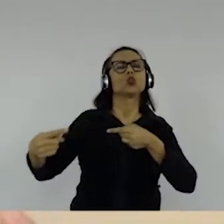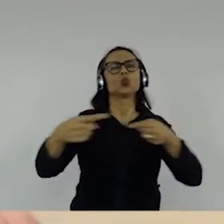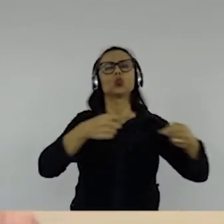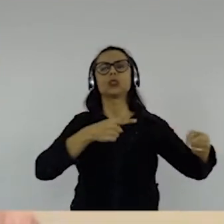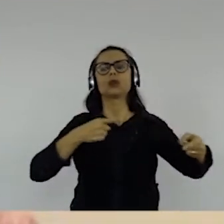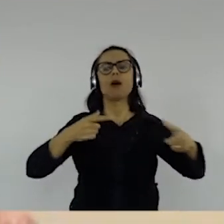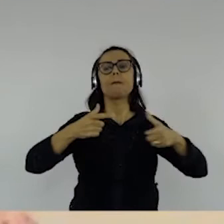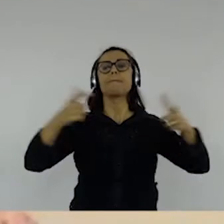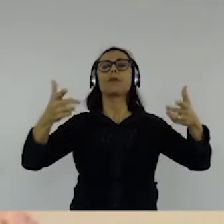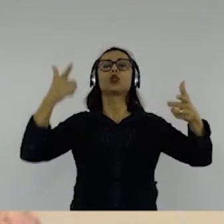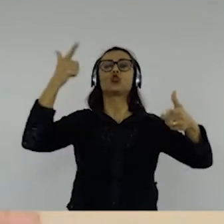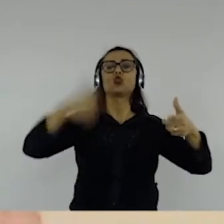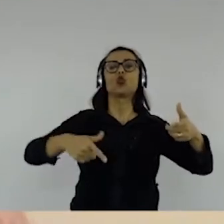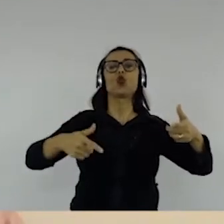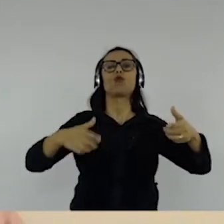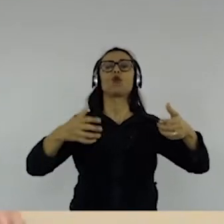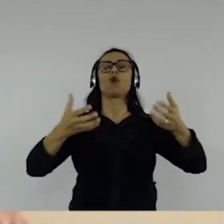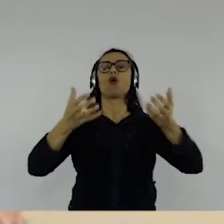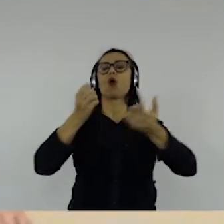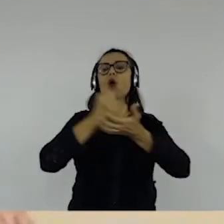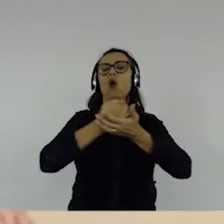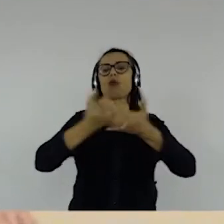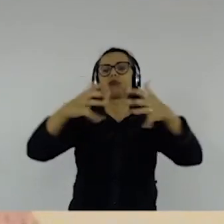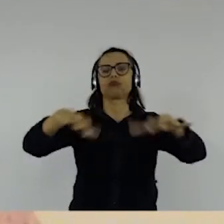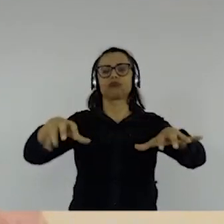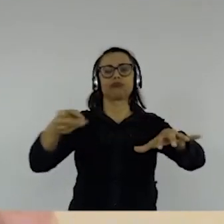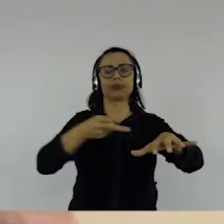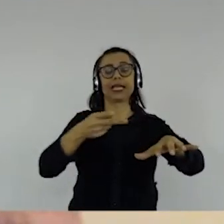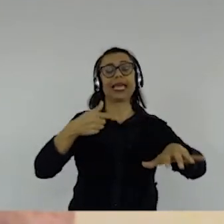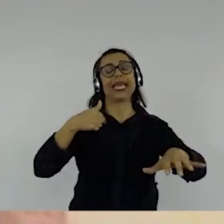a renegociação. Eu já adianto que eu tenho